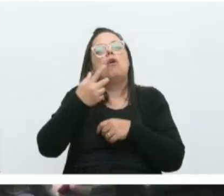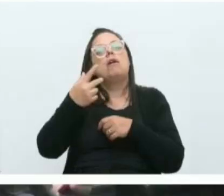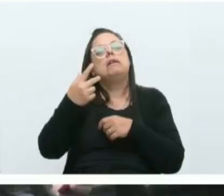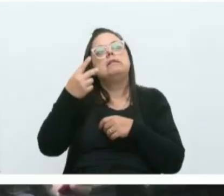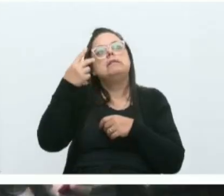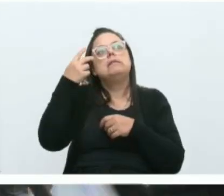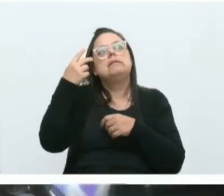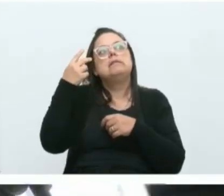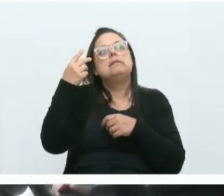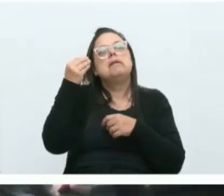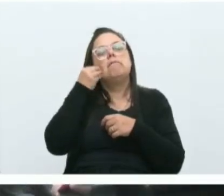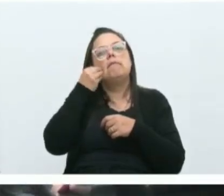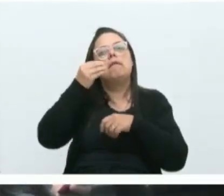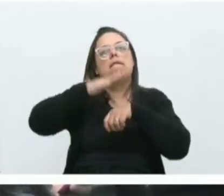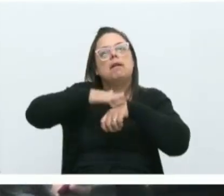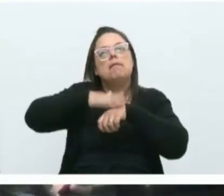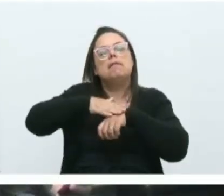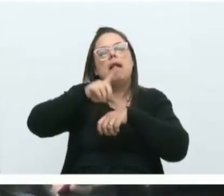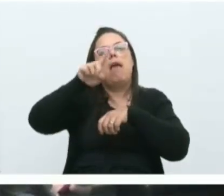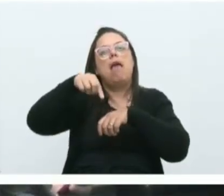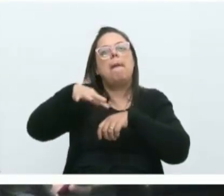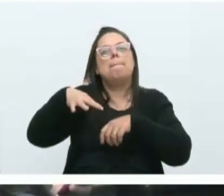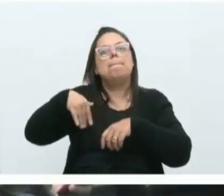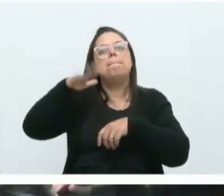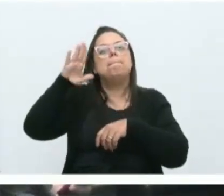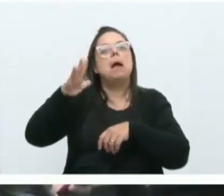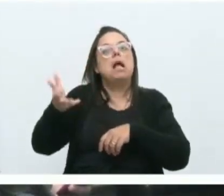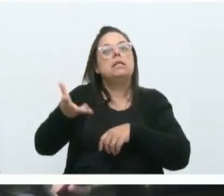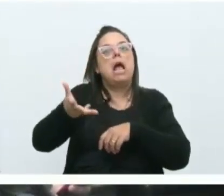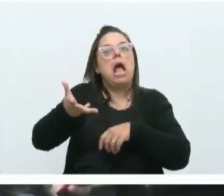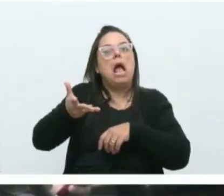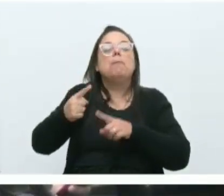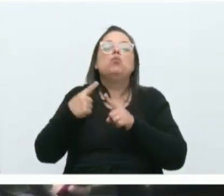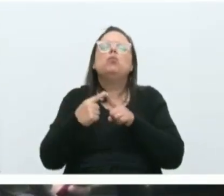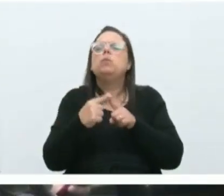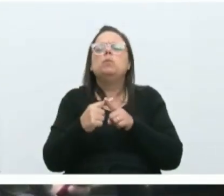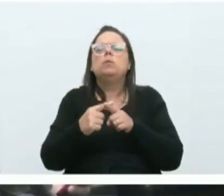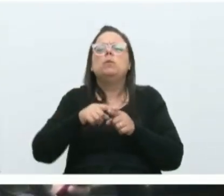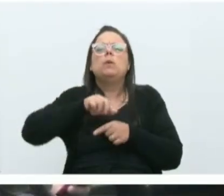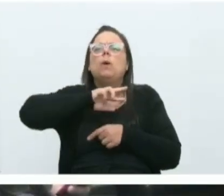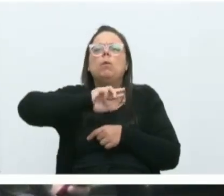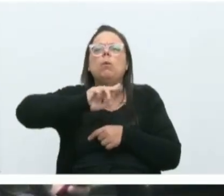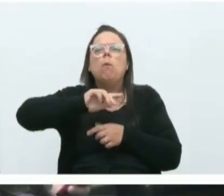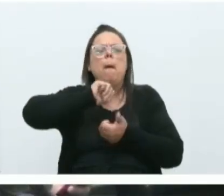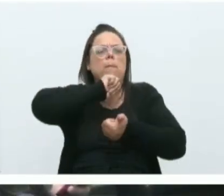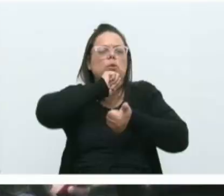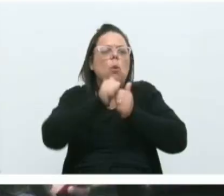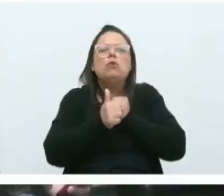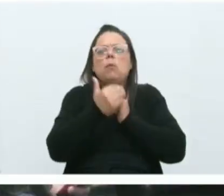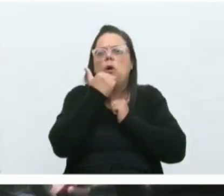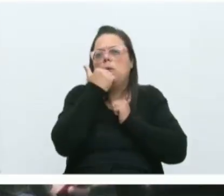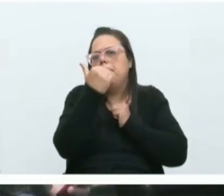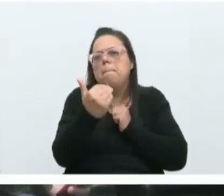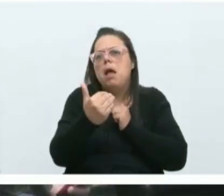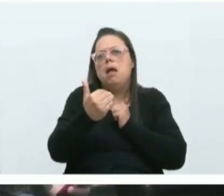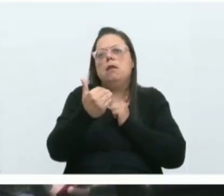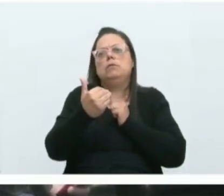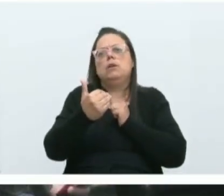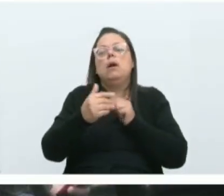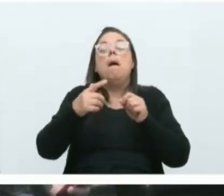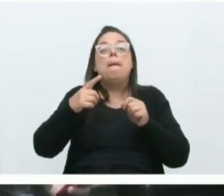fazer ela o mais rápido possível, não porque o esporte clama, não porque